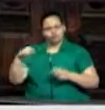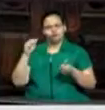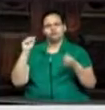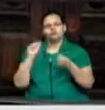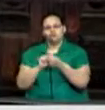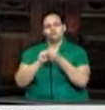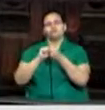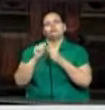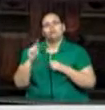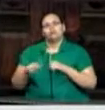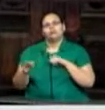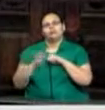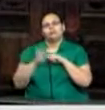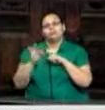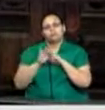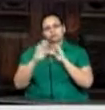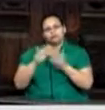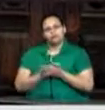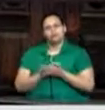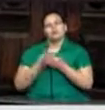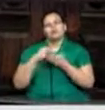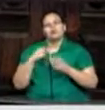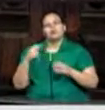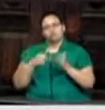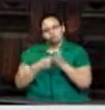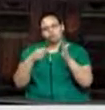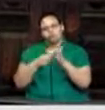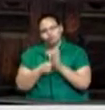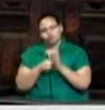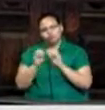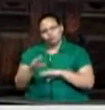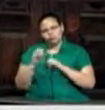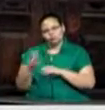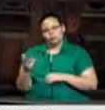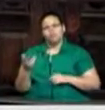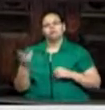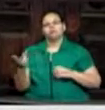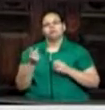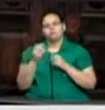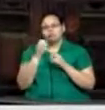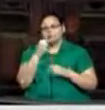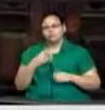FATEC na luta pela educação profissional de qualidade no estado do Rio de Janeiro.